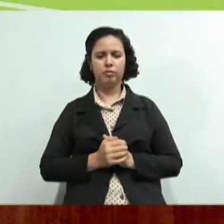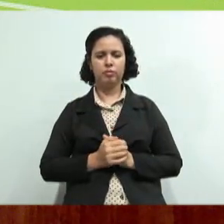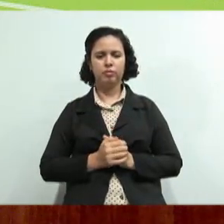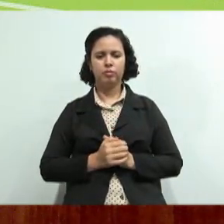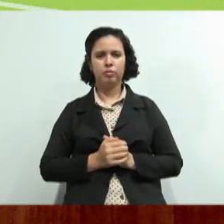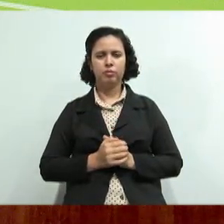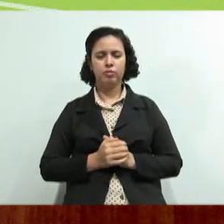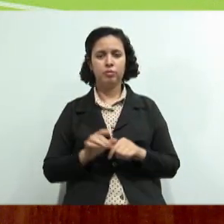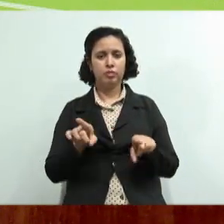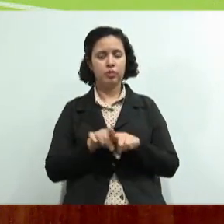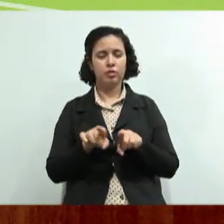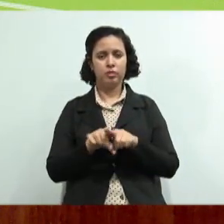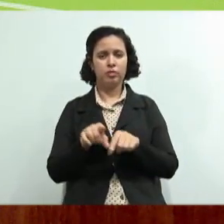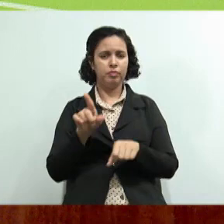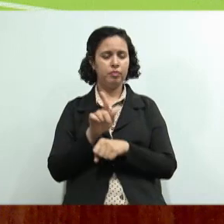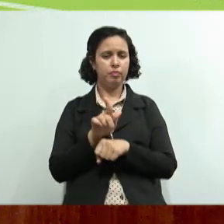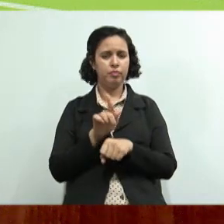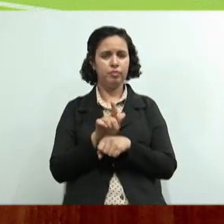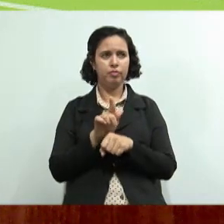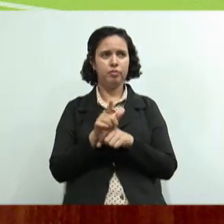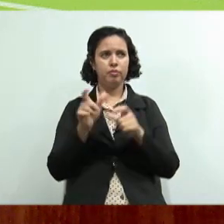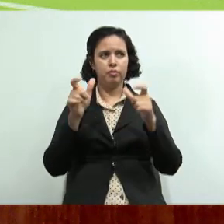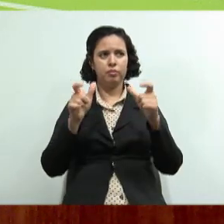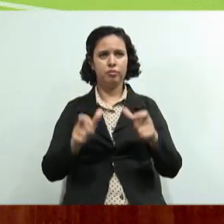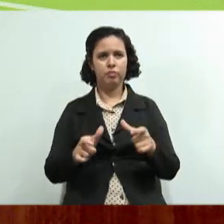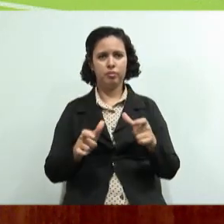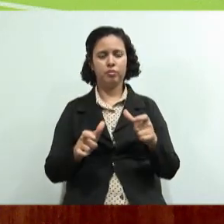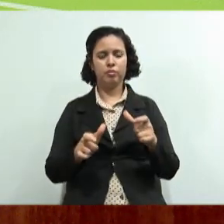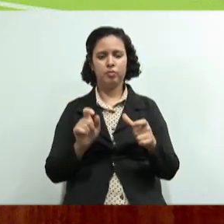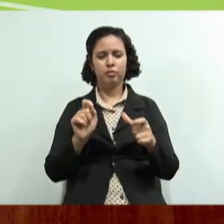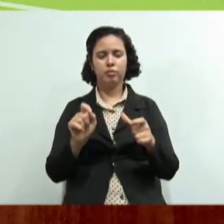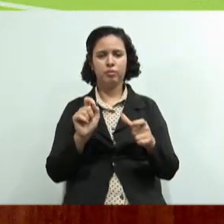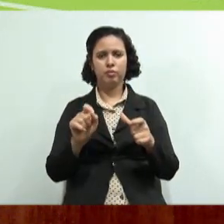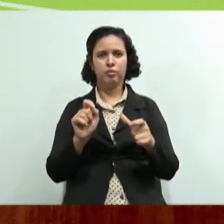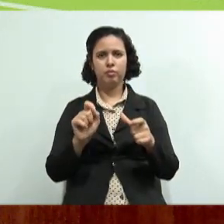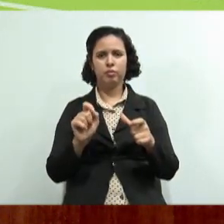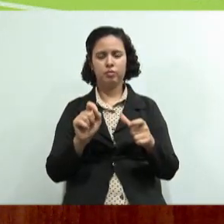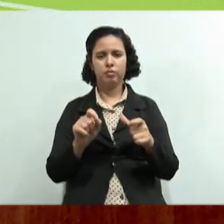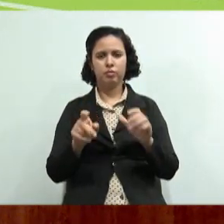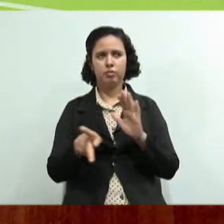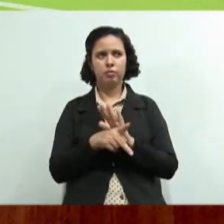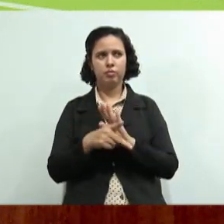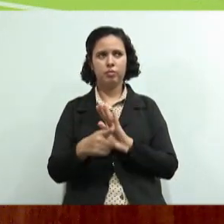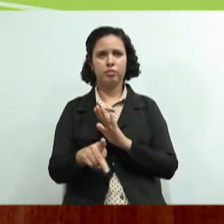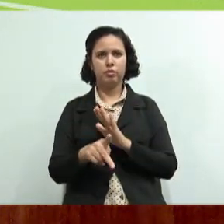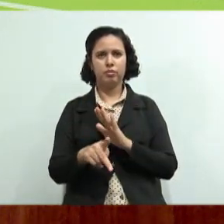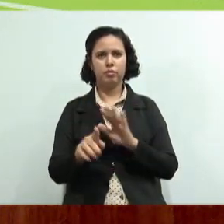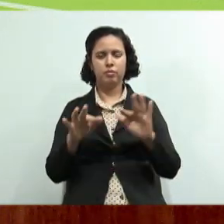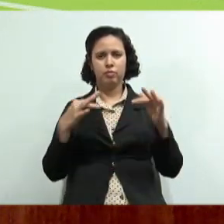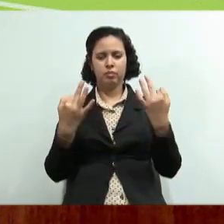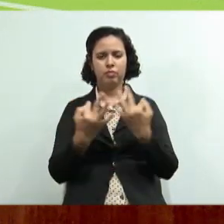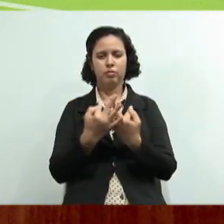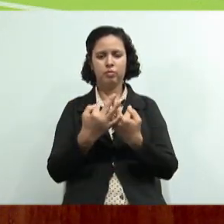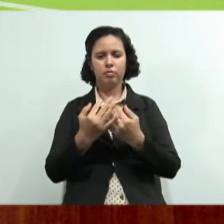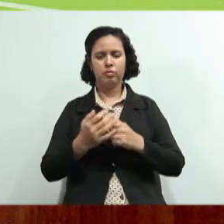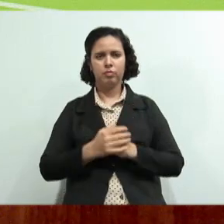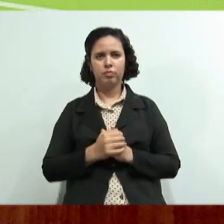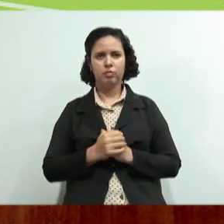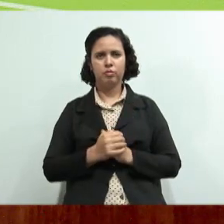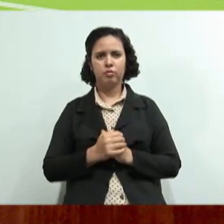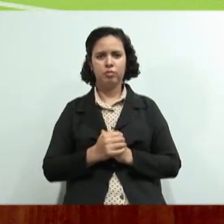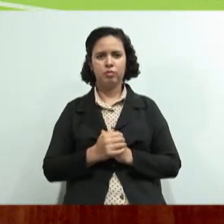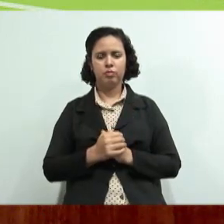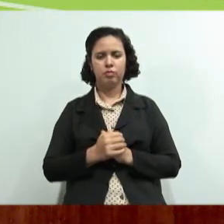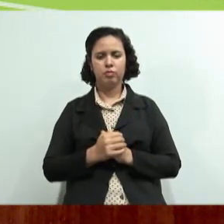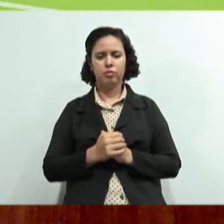E também o gerenciamento do estabelecimento ou do empreendimento deve ser da própria família. Não tem sentido você morar num